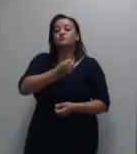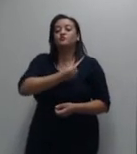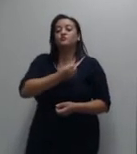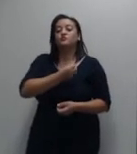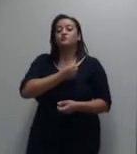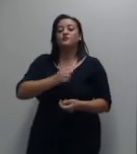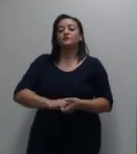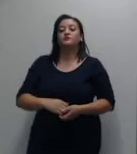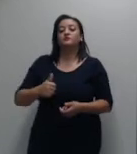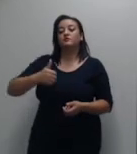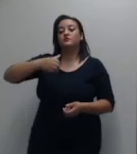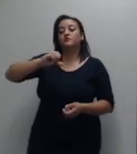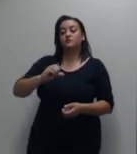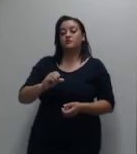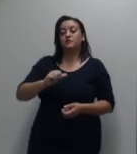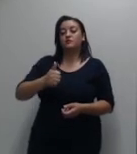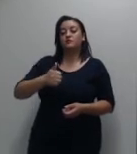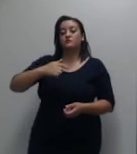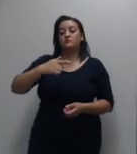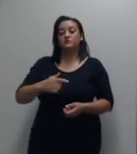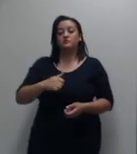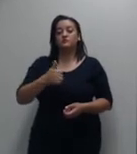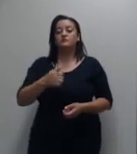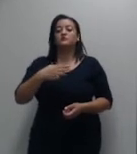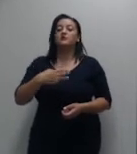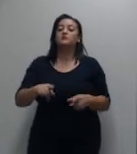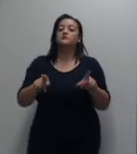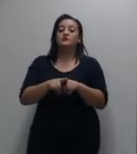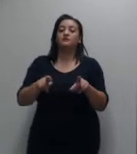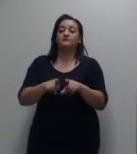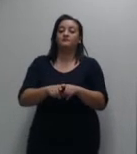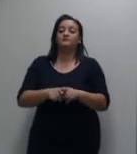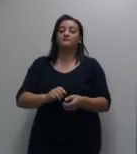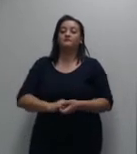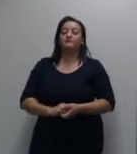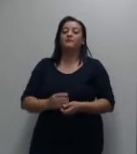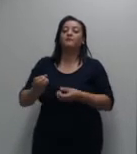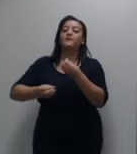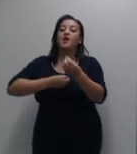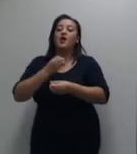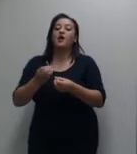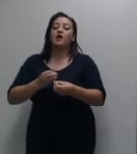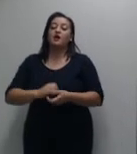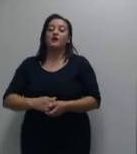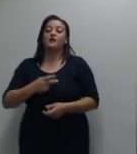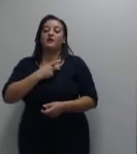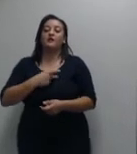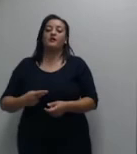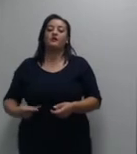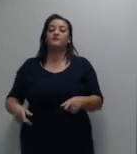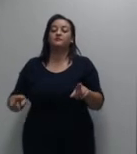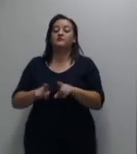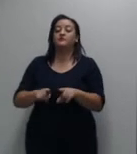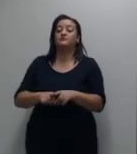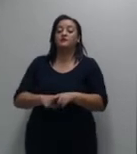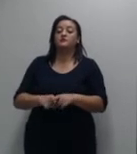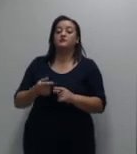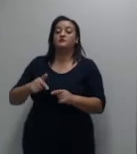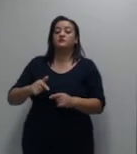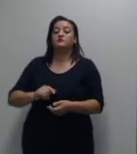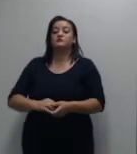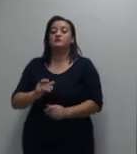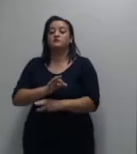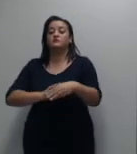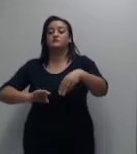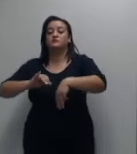10 12 e 13 e como a presidência será seria do ministro Jorge